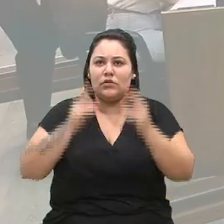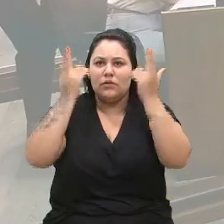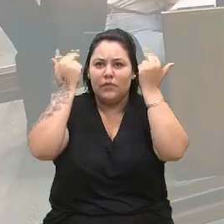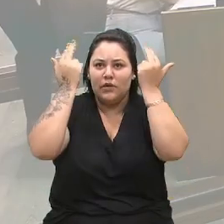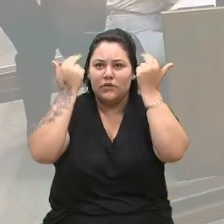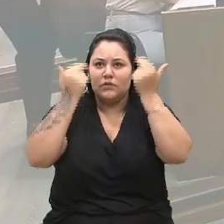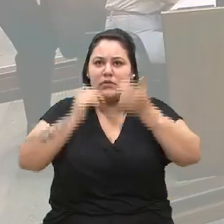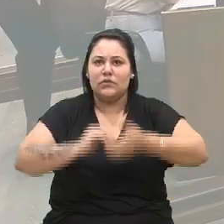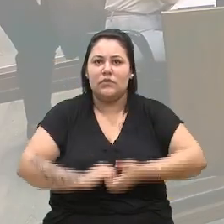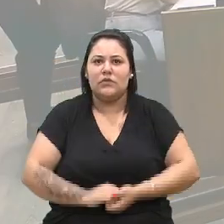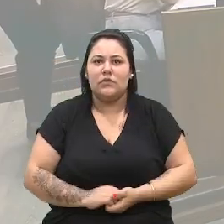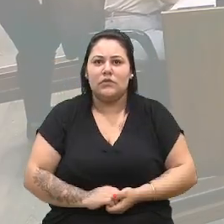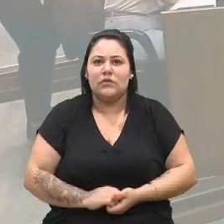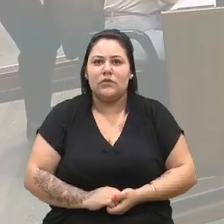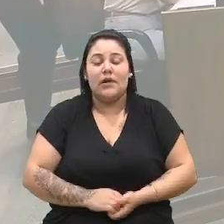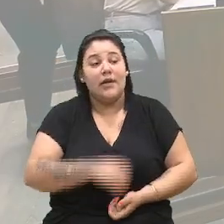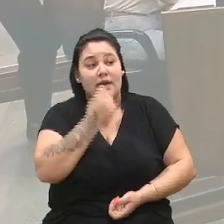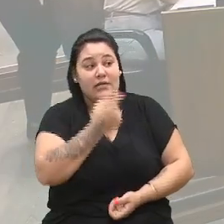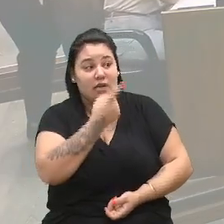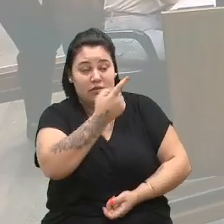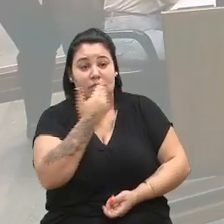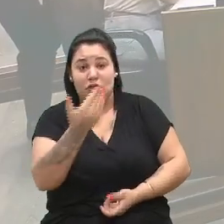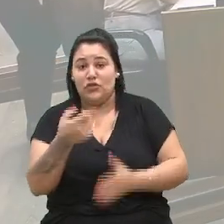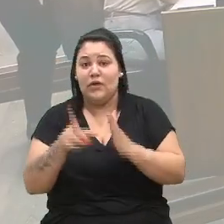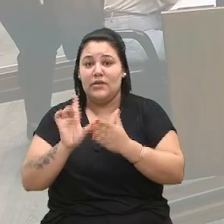passou. Engraçado que o senhor não pediu antes, né?